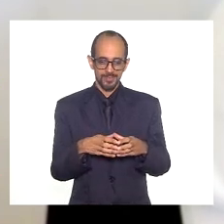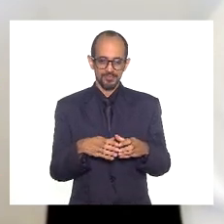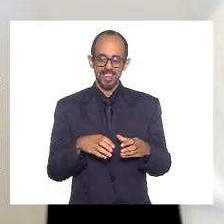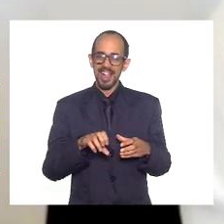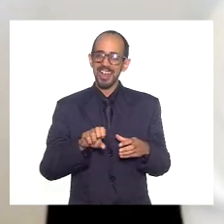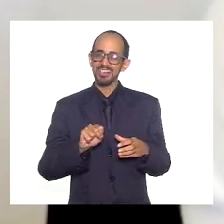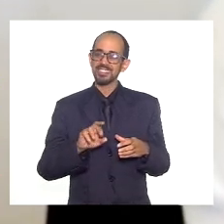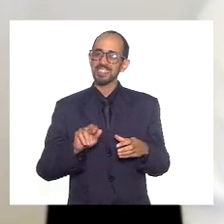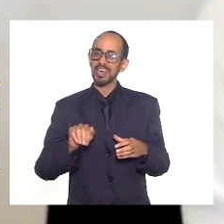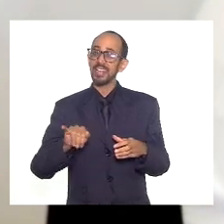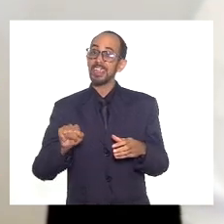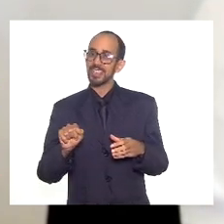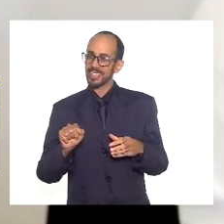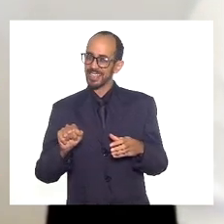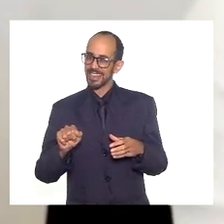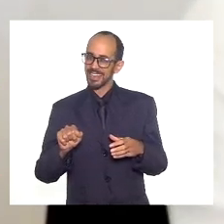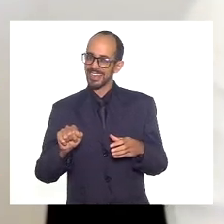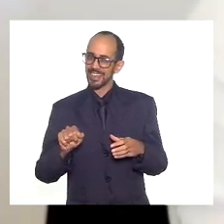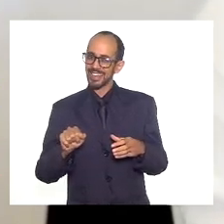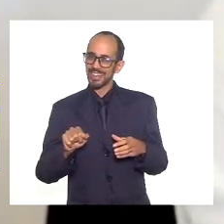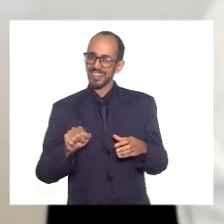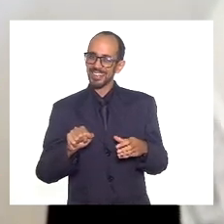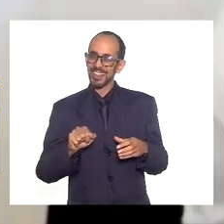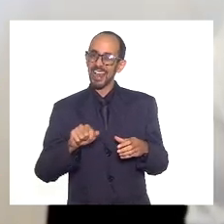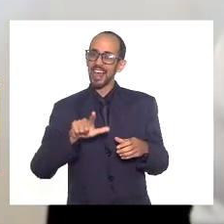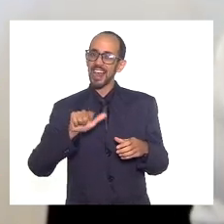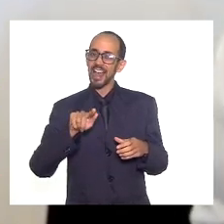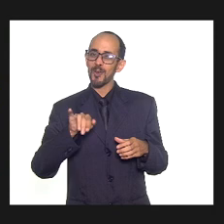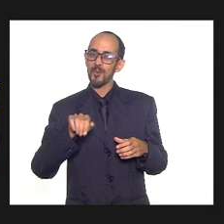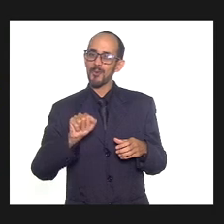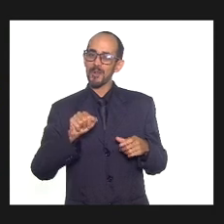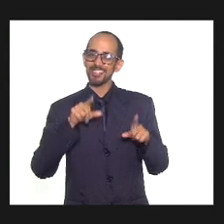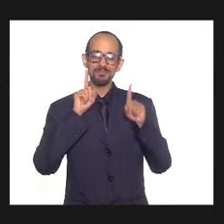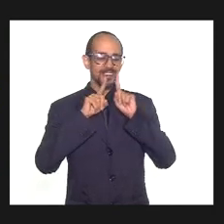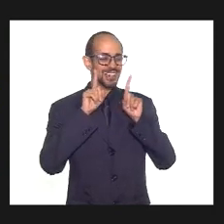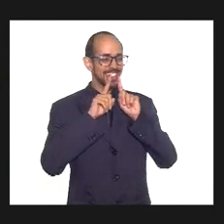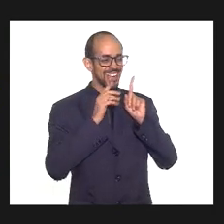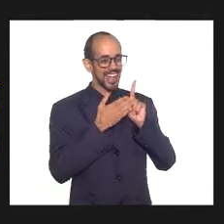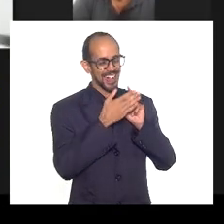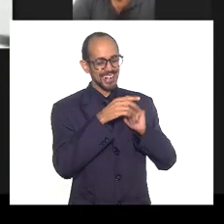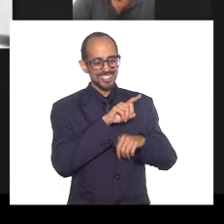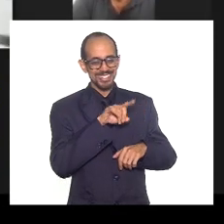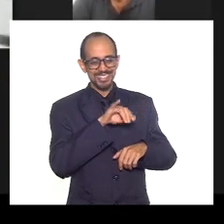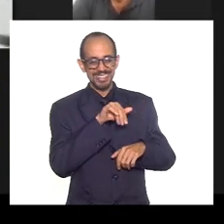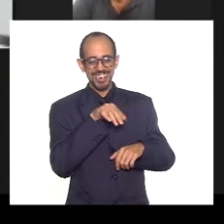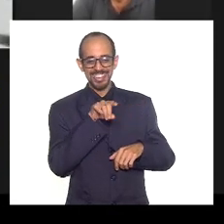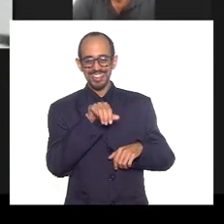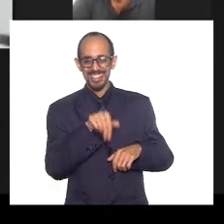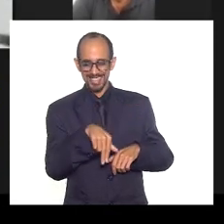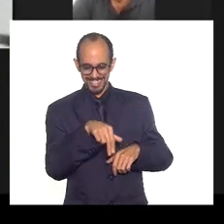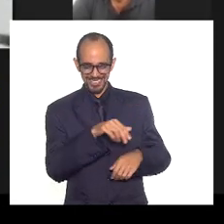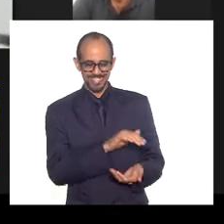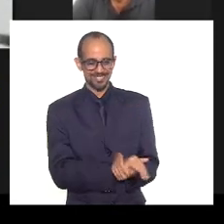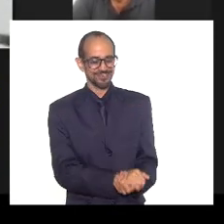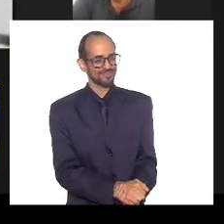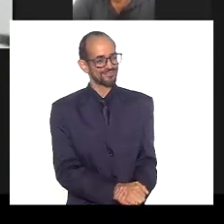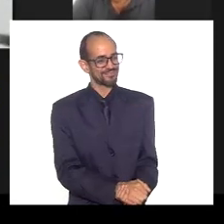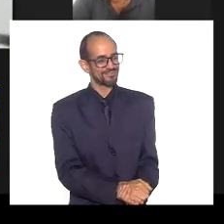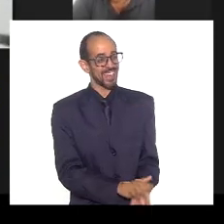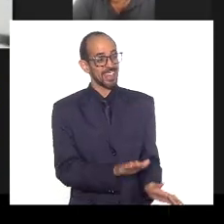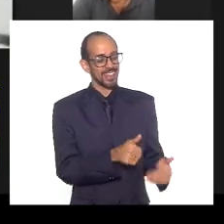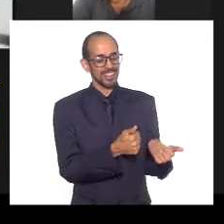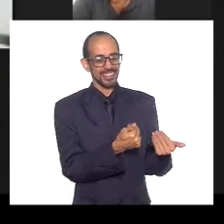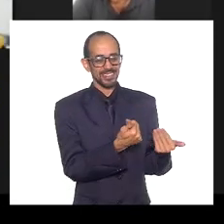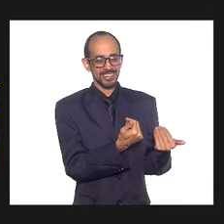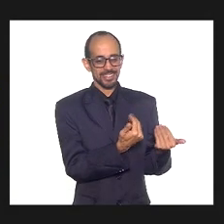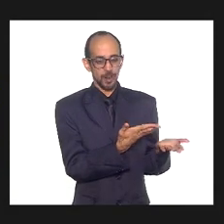Tem a Sereia do Paraíba, né, Miki? Tem da Lagoa de Maricá, Zeidan. Por favor. Sereia da Lagoa de Maricá. Clima do município de Maricá.